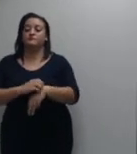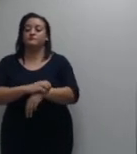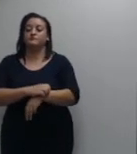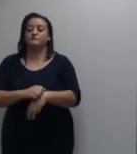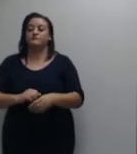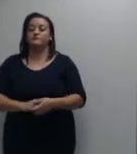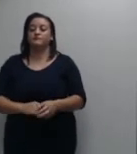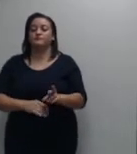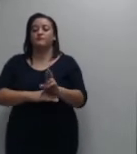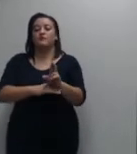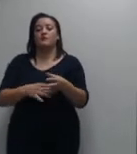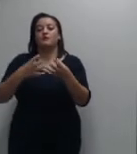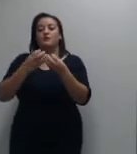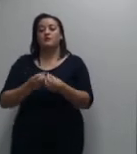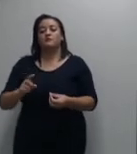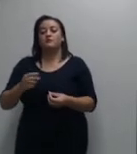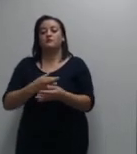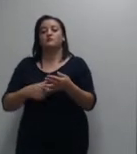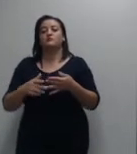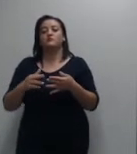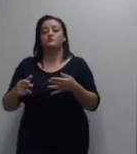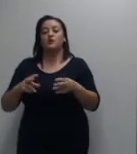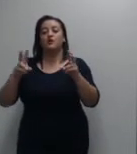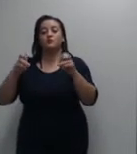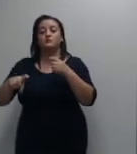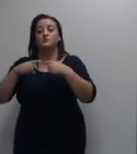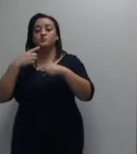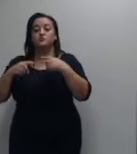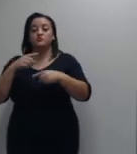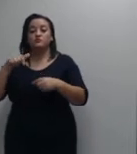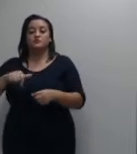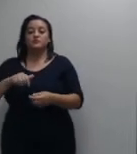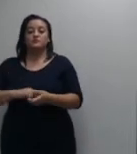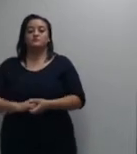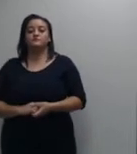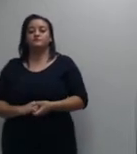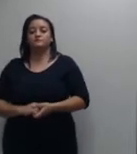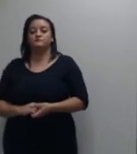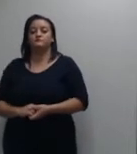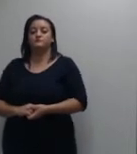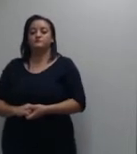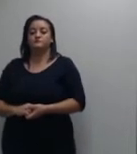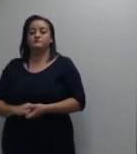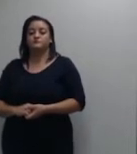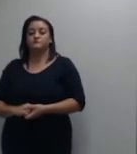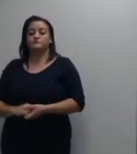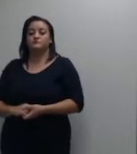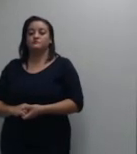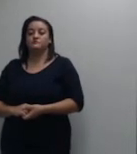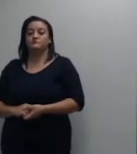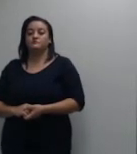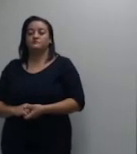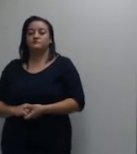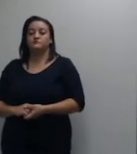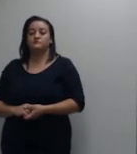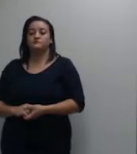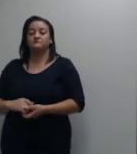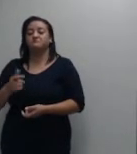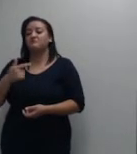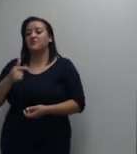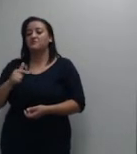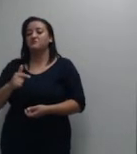devo Mega problema causar graves a matéria está discussão em não havendo Quem Queira